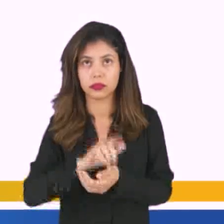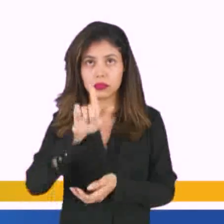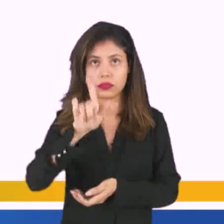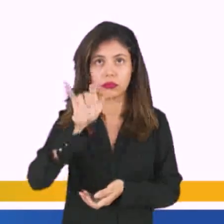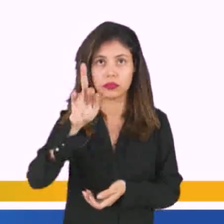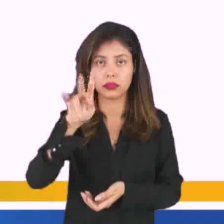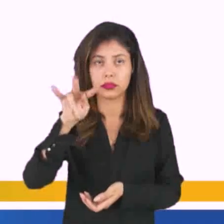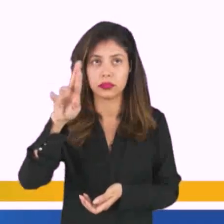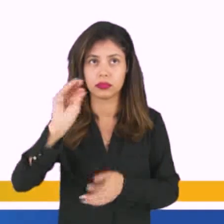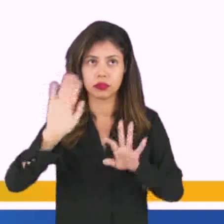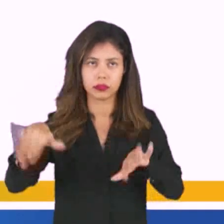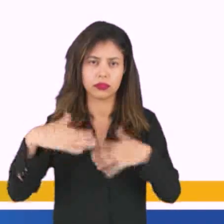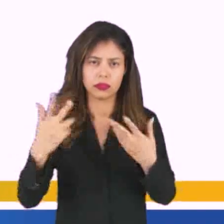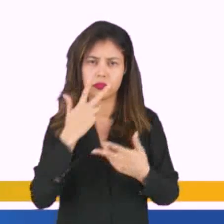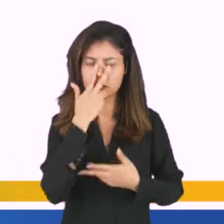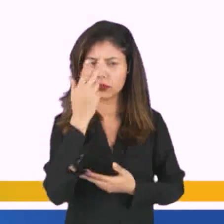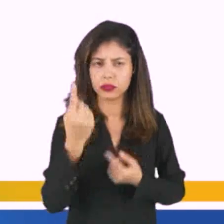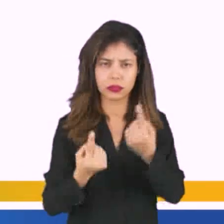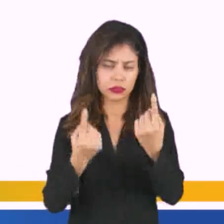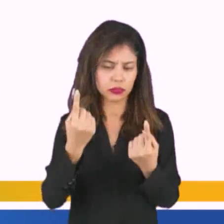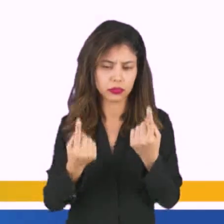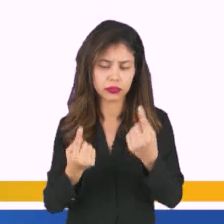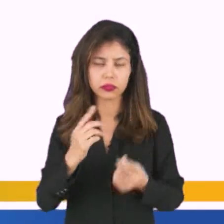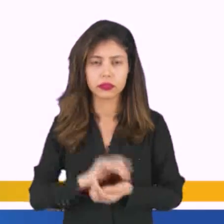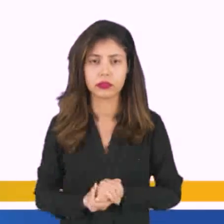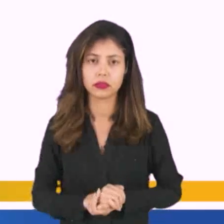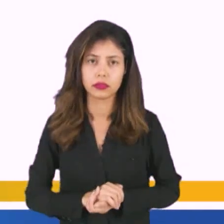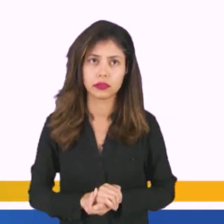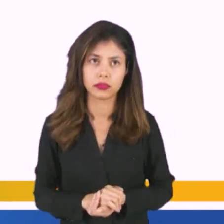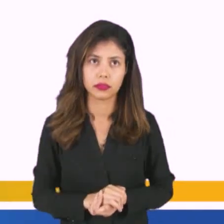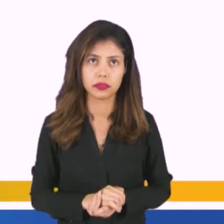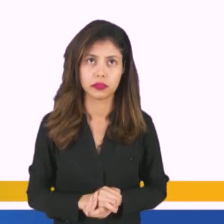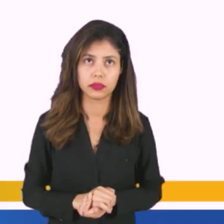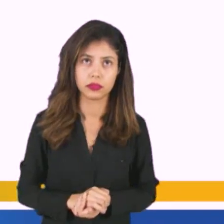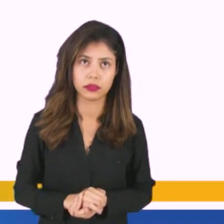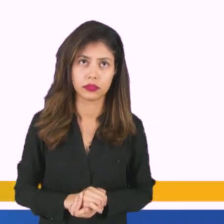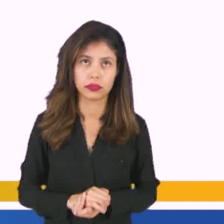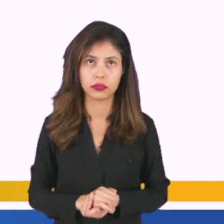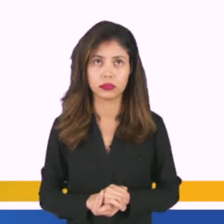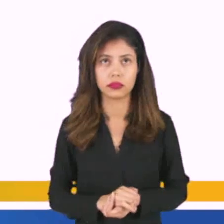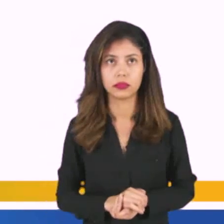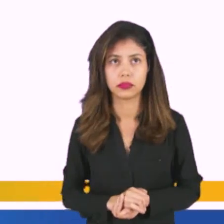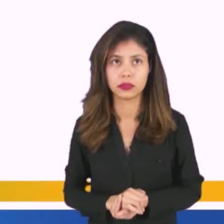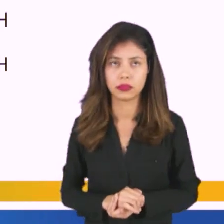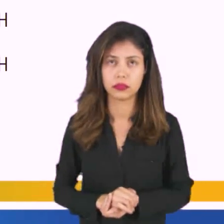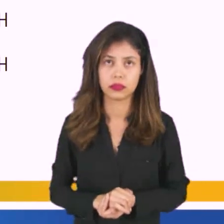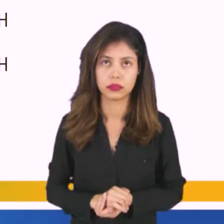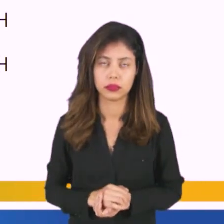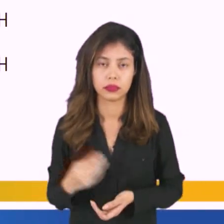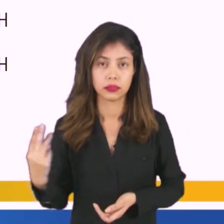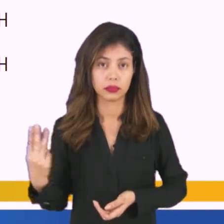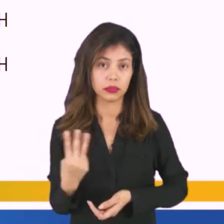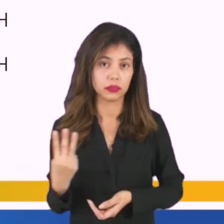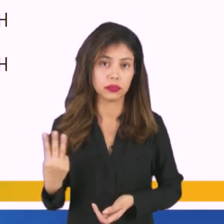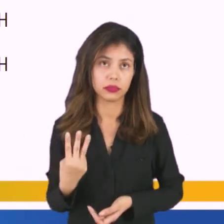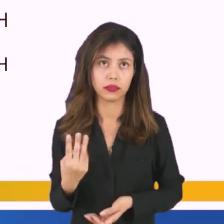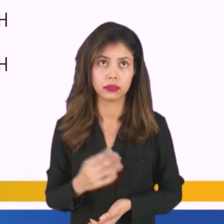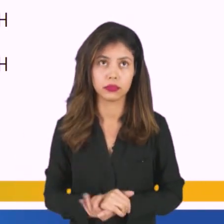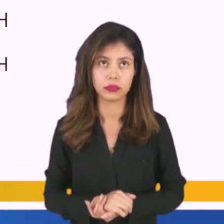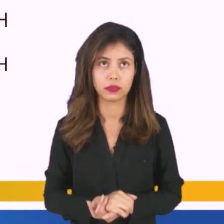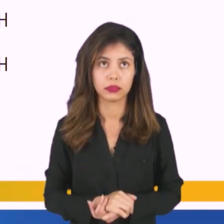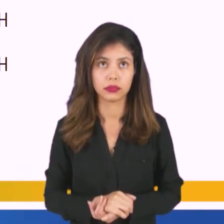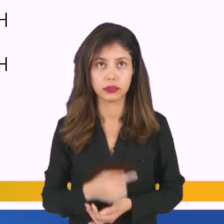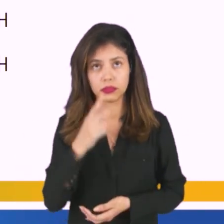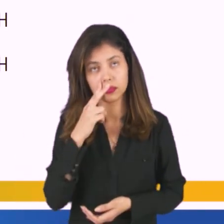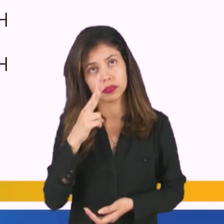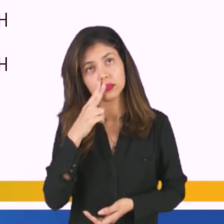a semelhança, né? As forças e a isomeria que existe entre essa cadeia. Então, se você observar, elas